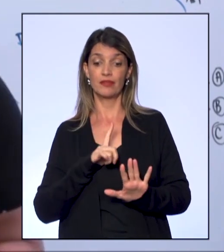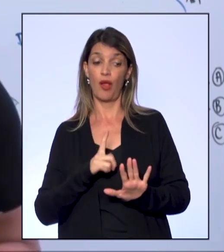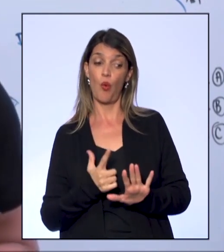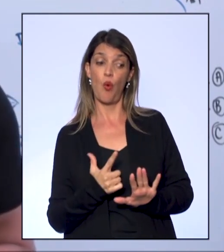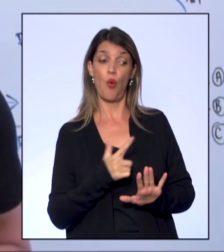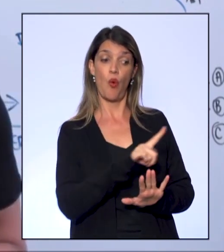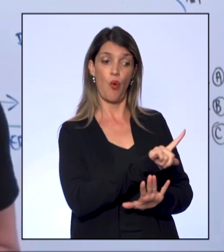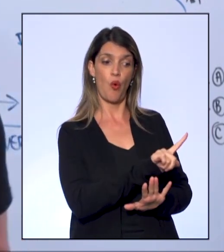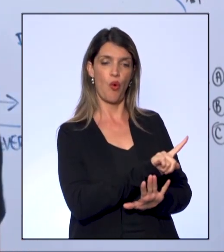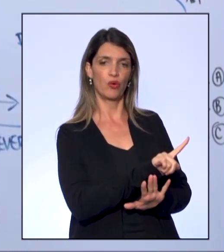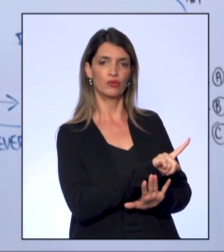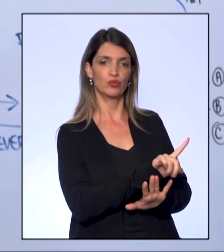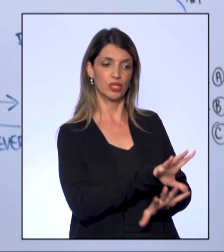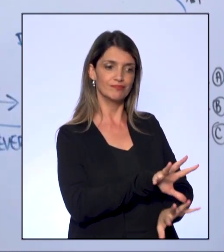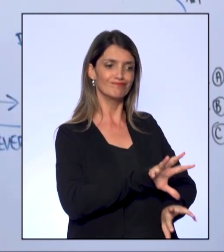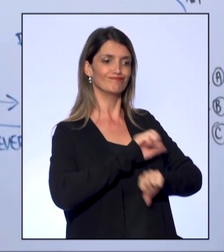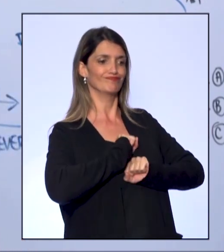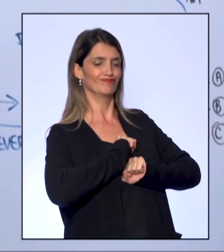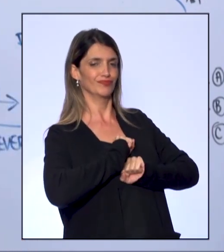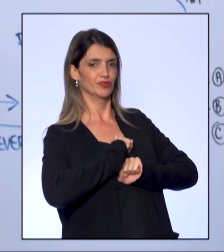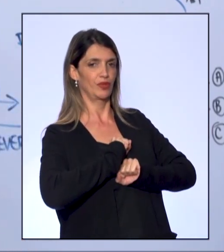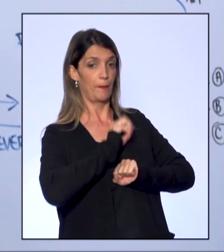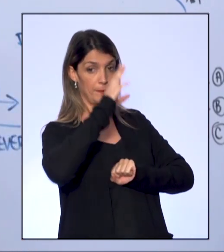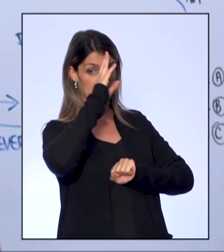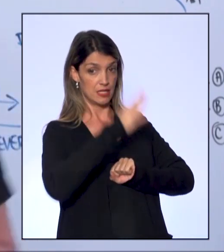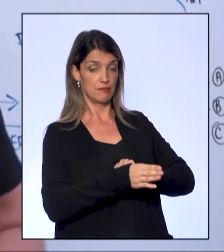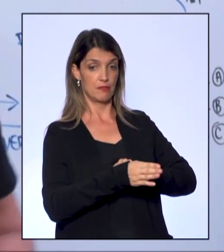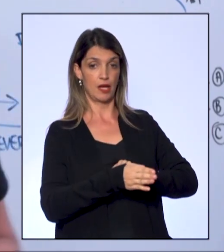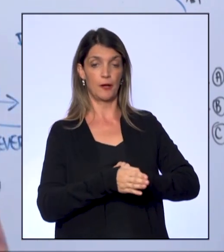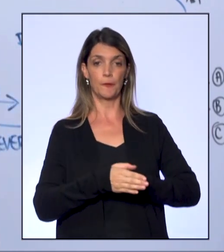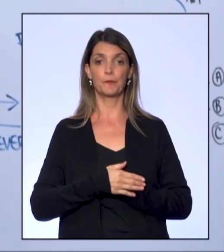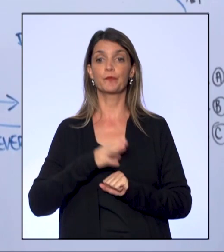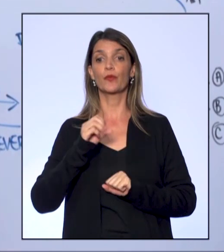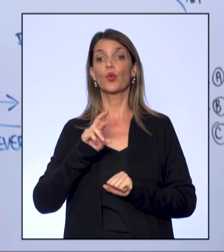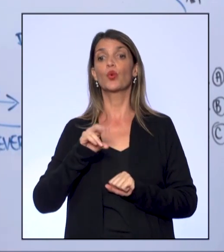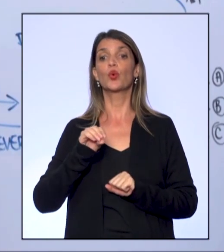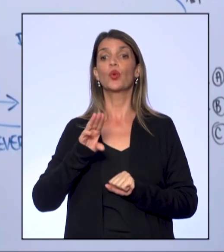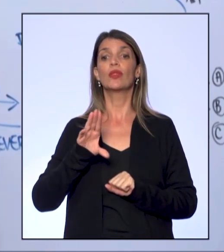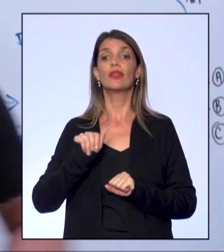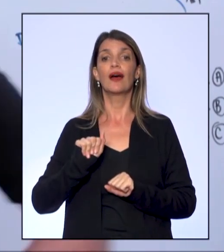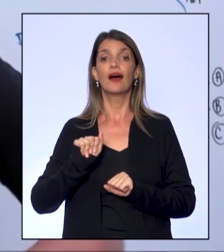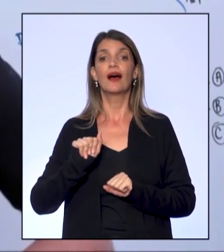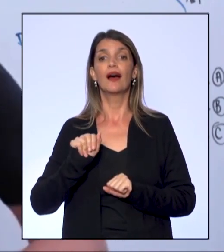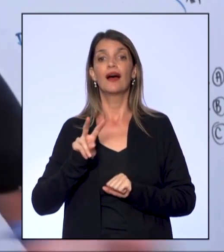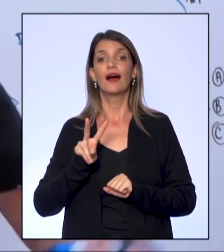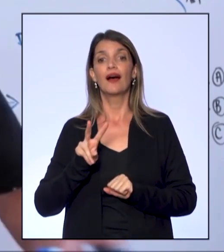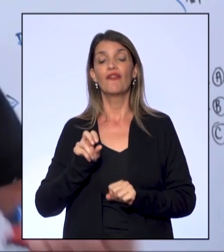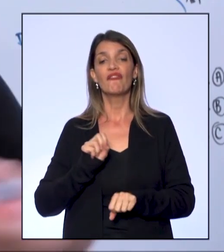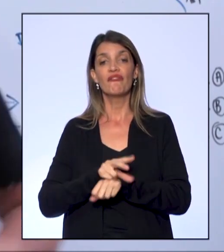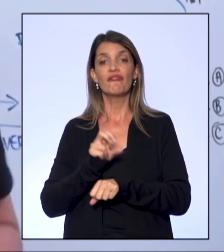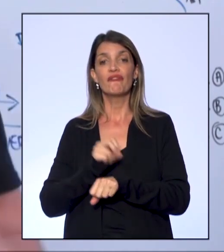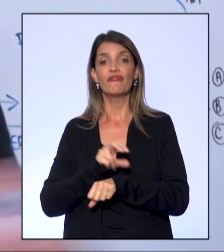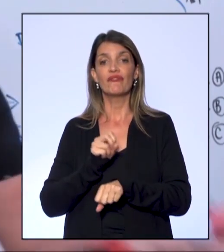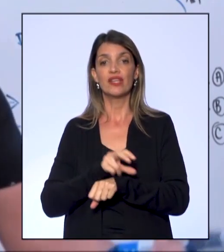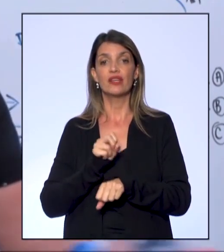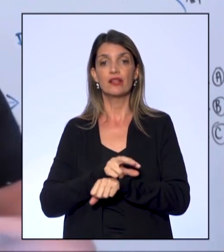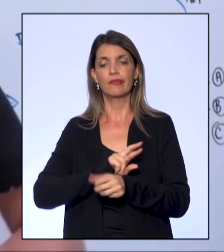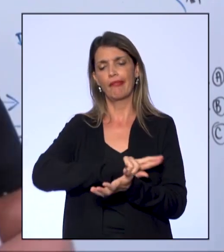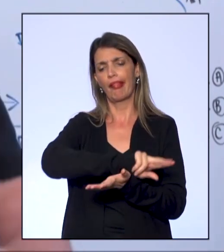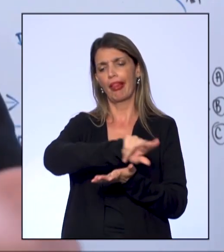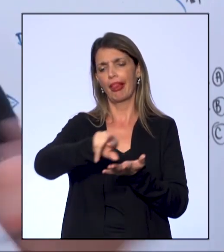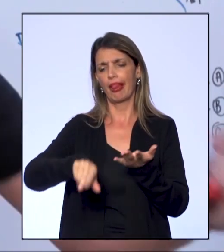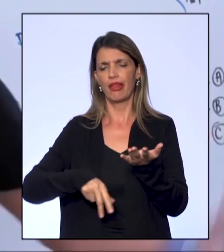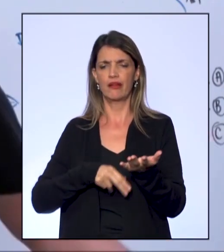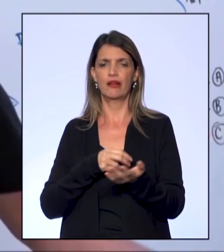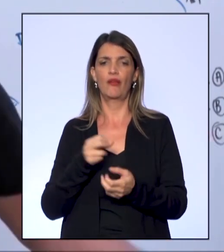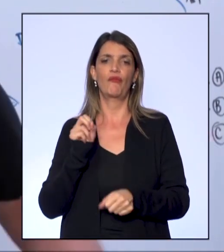da Covid-19. O causador da Covid-19, muita gente chama de coronavírus, mas coronavírus é um termo genérico para vários vírus.